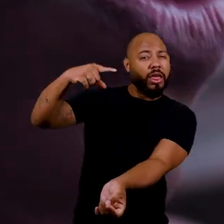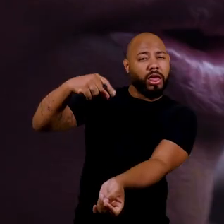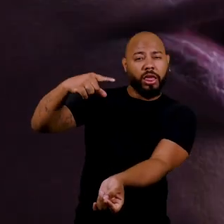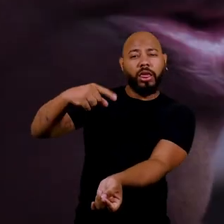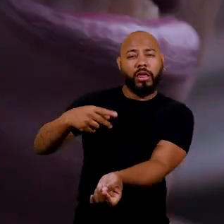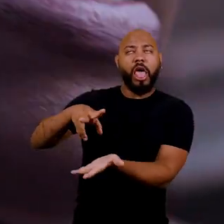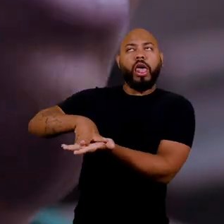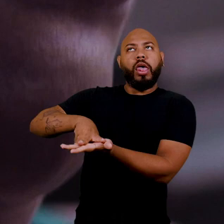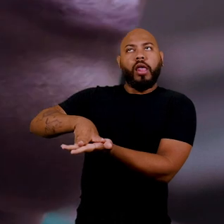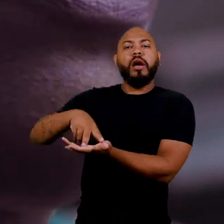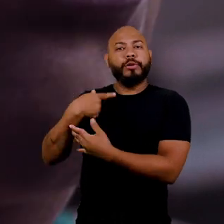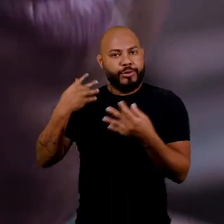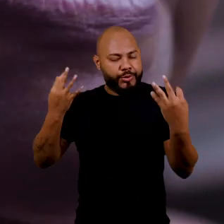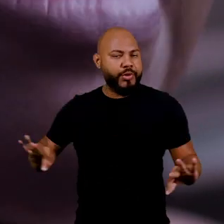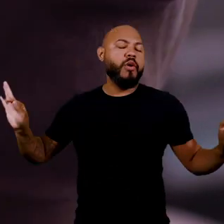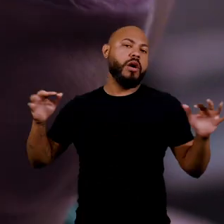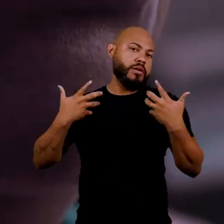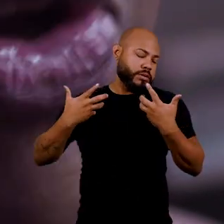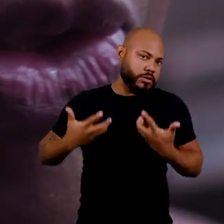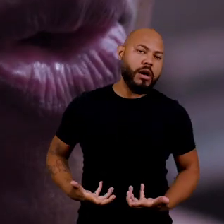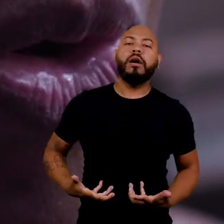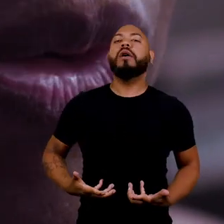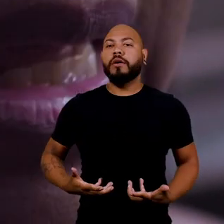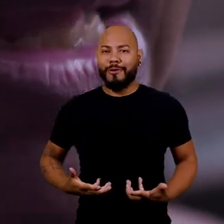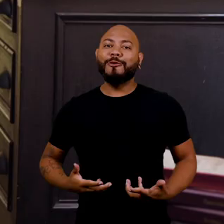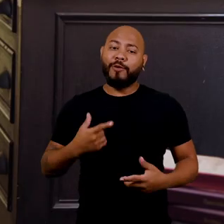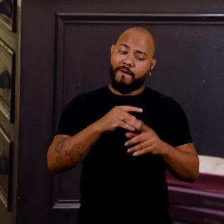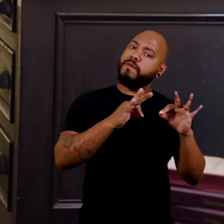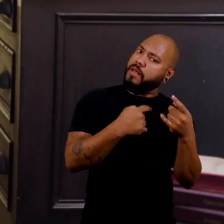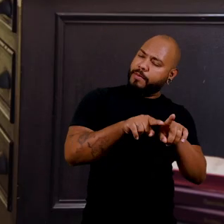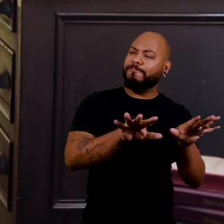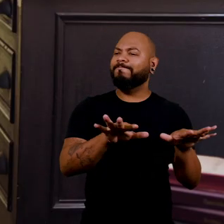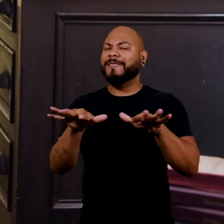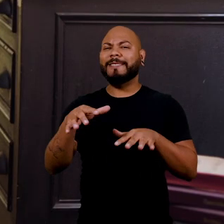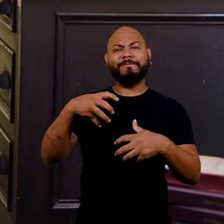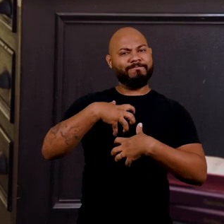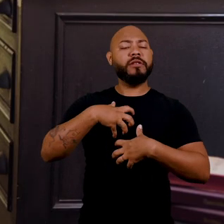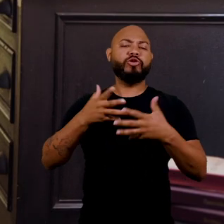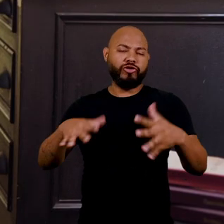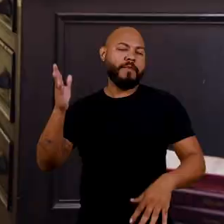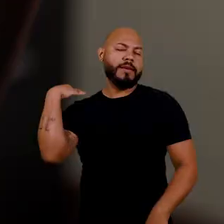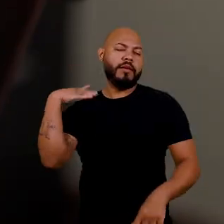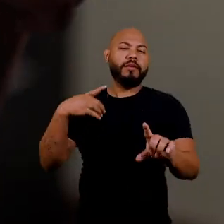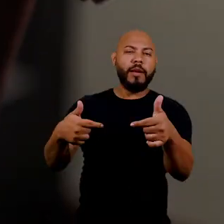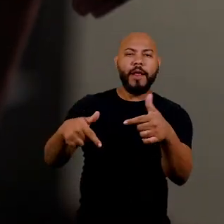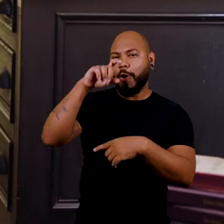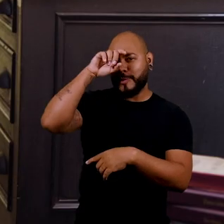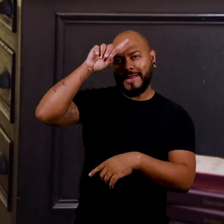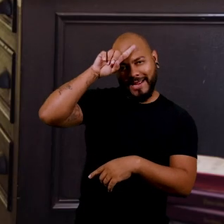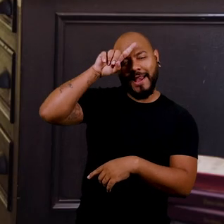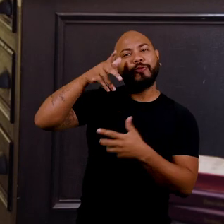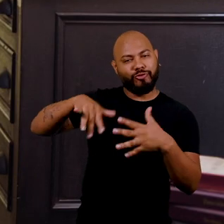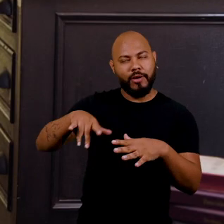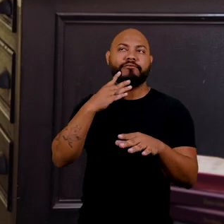Ele é doloroso, ele afeta não só o paciente, como no seu entorno, né? Eu trabalhei durante muito tempo aqui com o Hospital Alberto Cavalcanti. Então, a gente lá dentro, eu